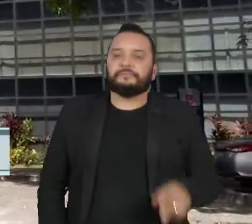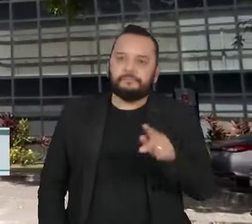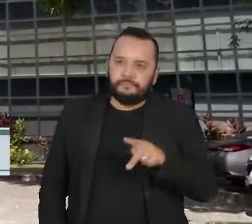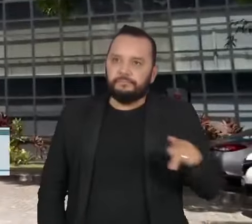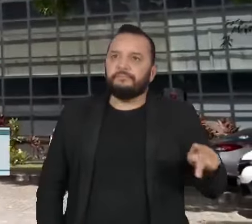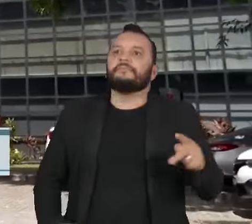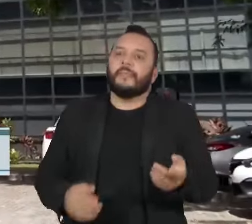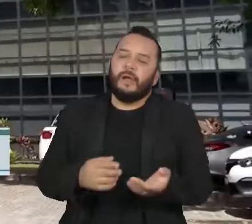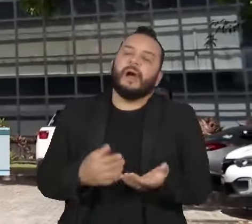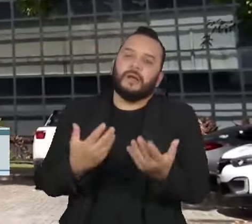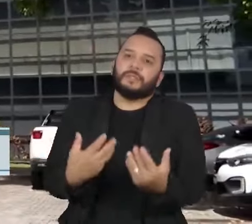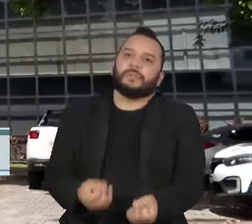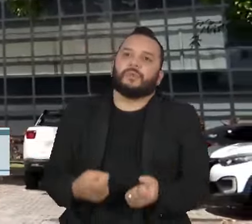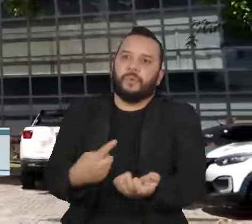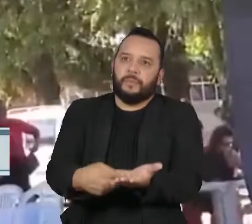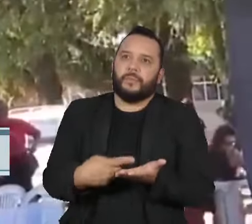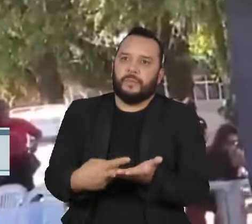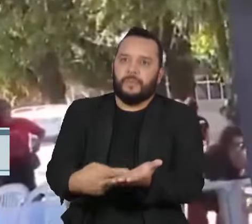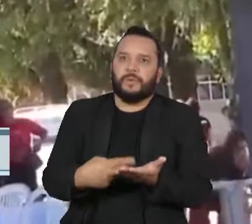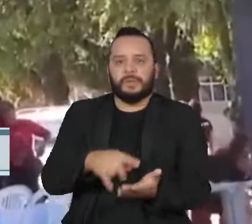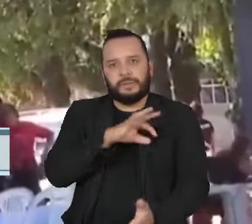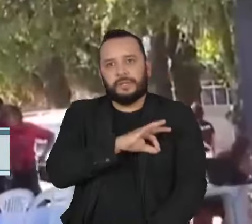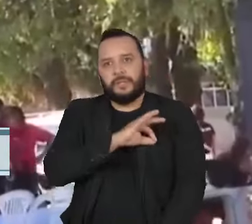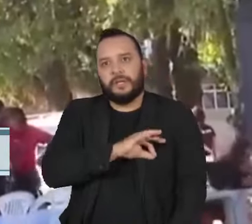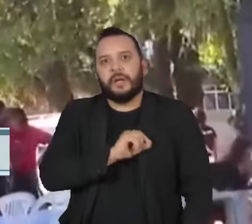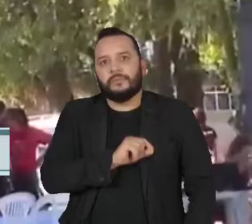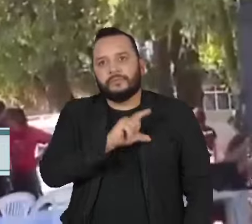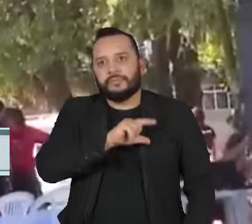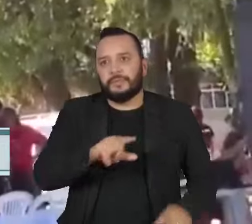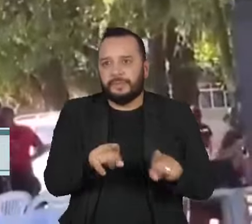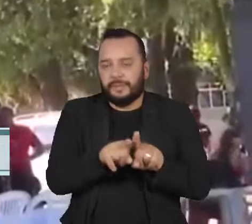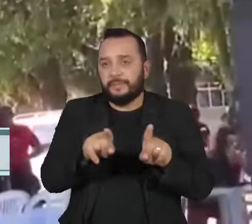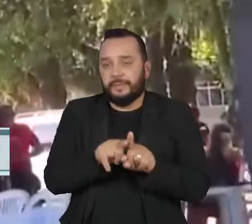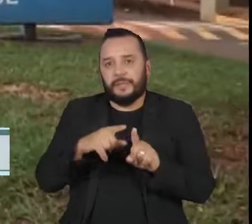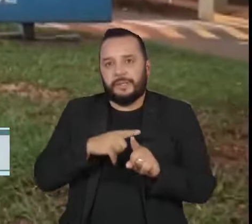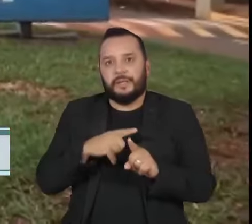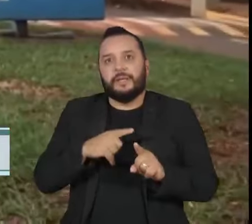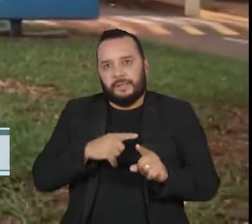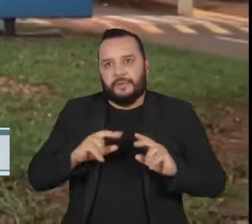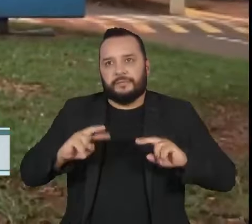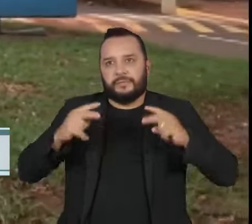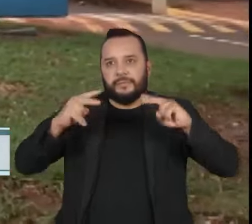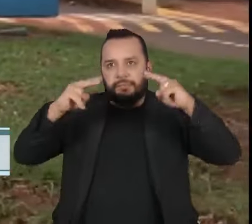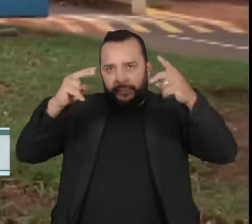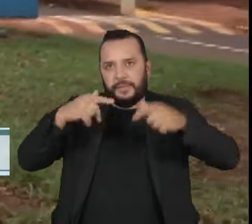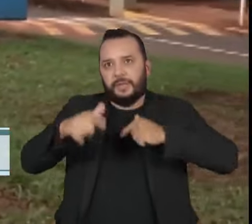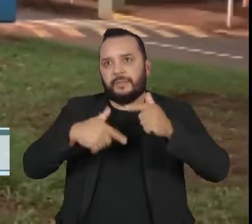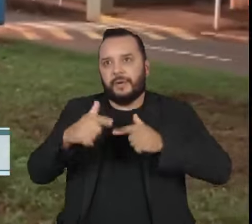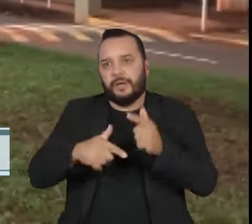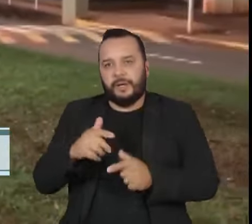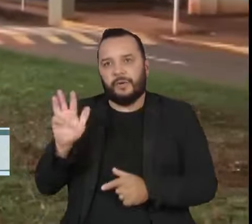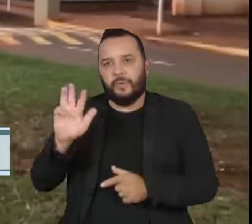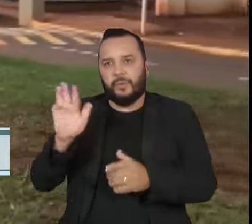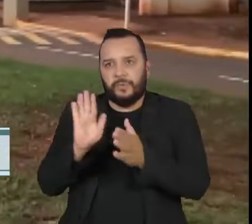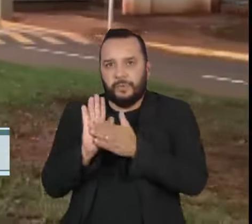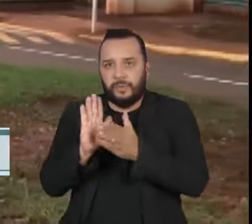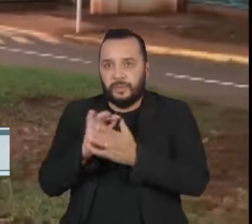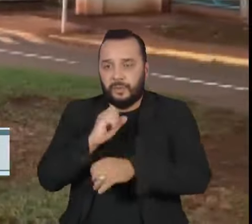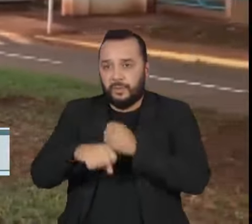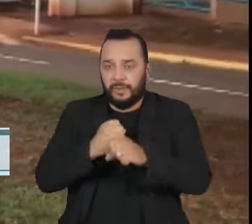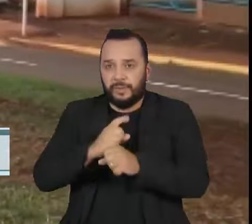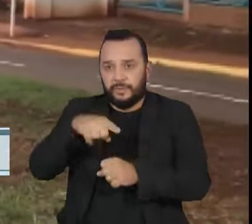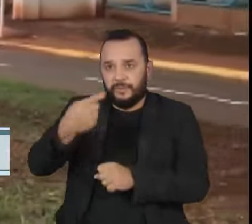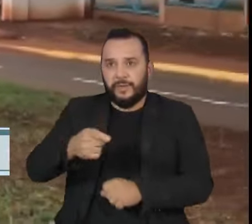aceitaram as propostas de reajuste e reestruturação da carreira feitas pelo governo Lula elas prevêem reajustes no ano que vem